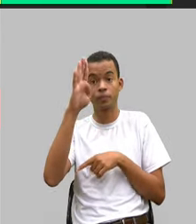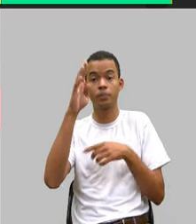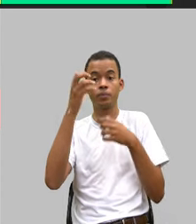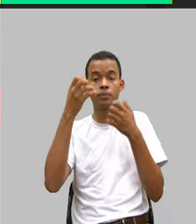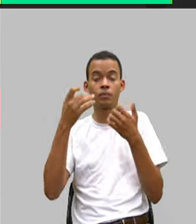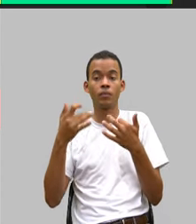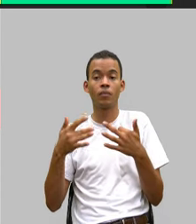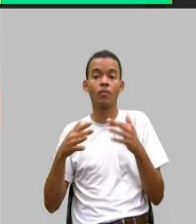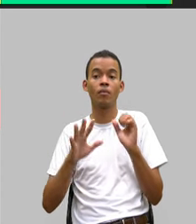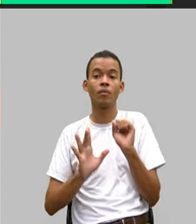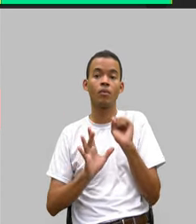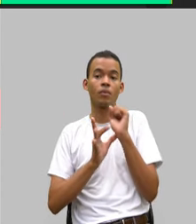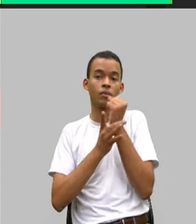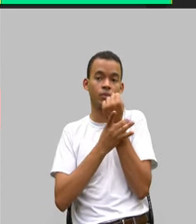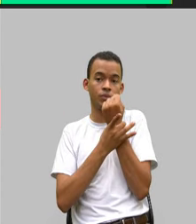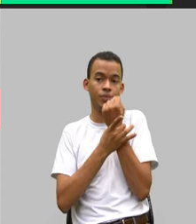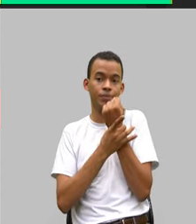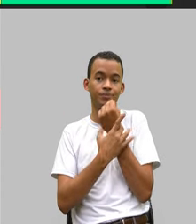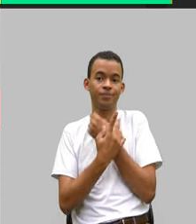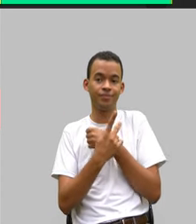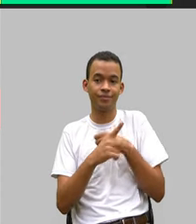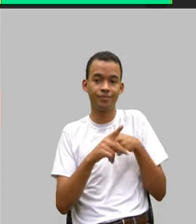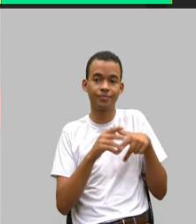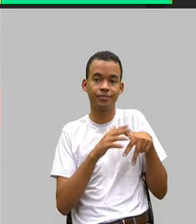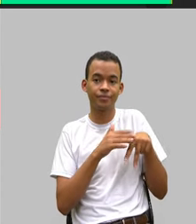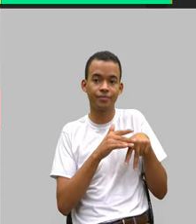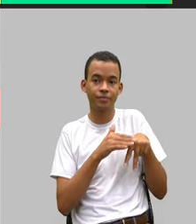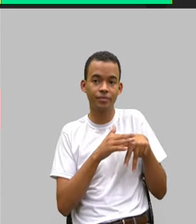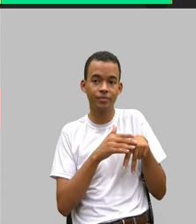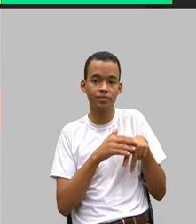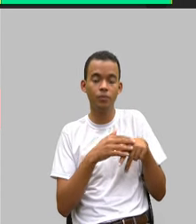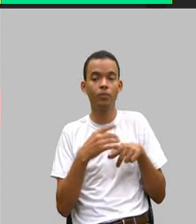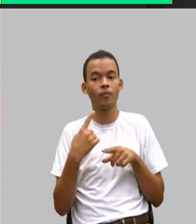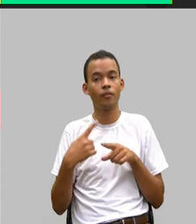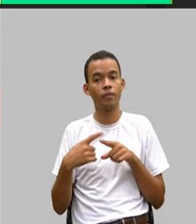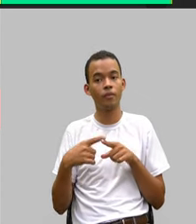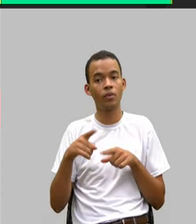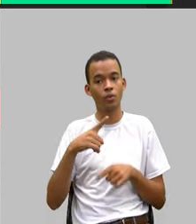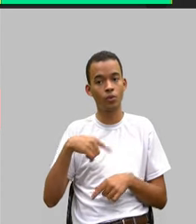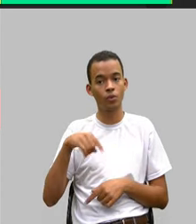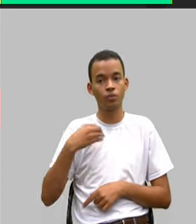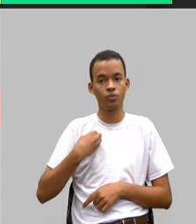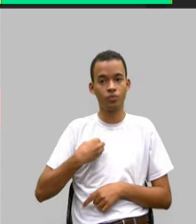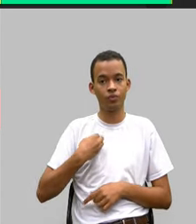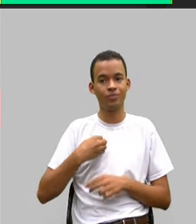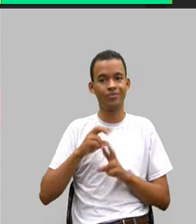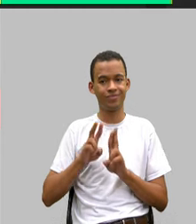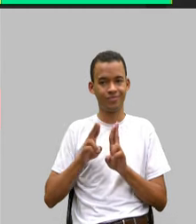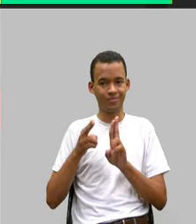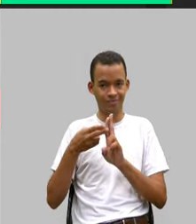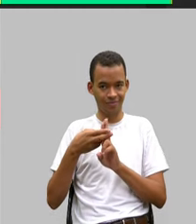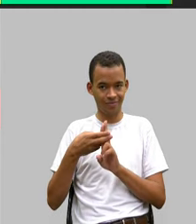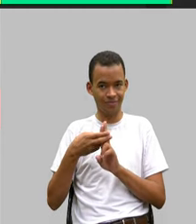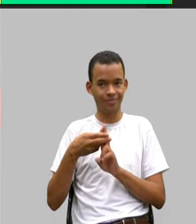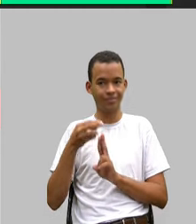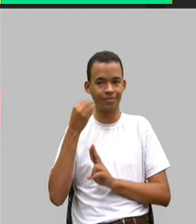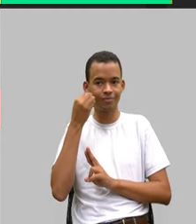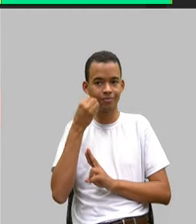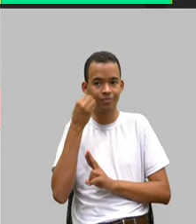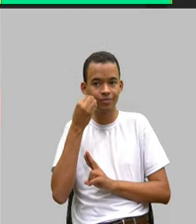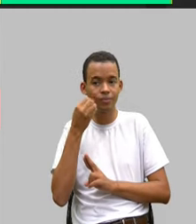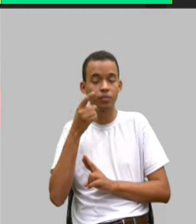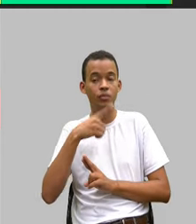ponto porque a gente vive né a gente que tá inserido no SUS a gente percebe que a gente vive uma